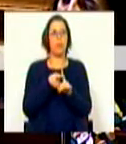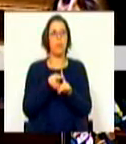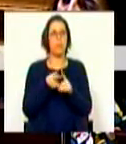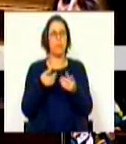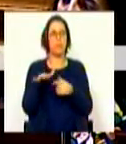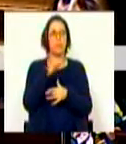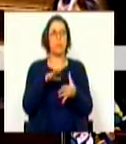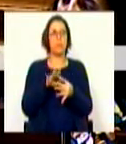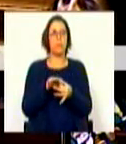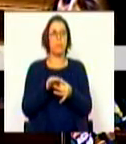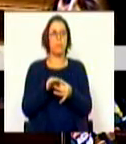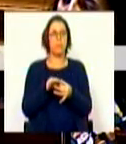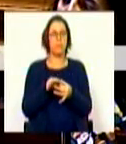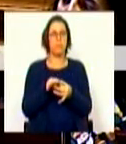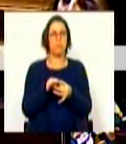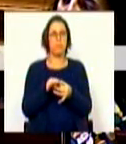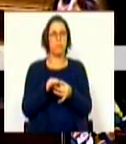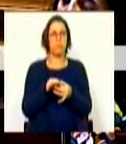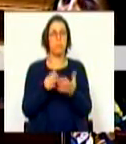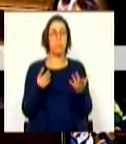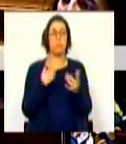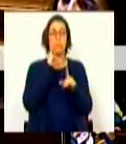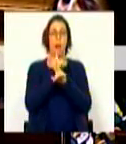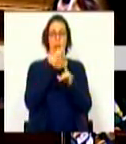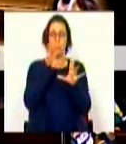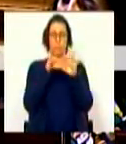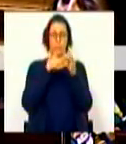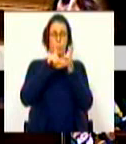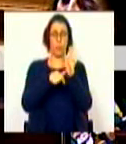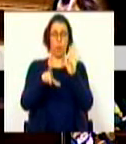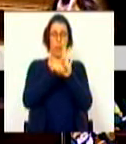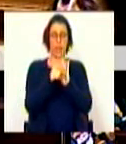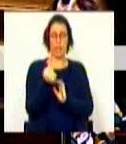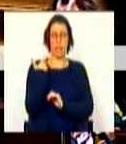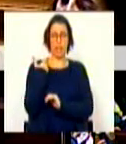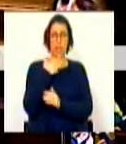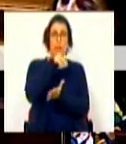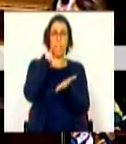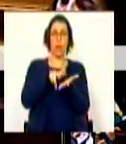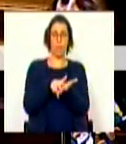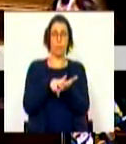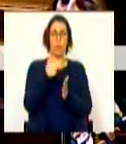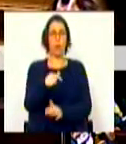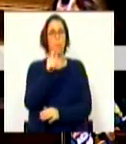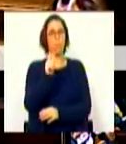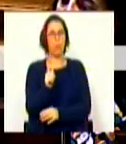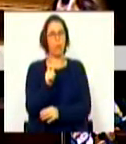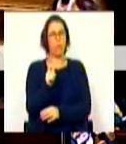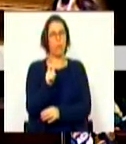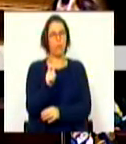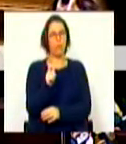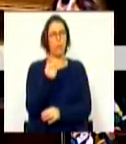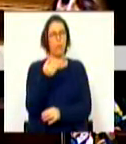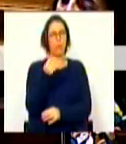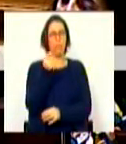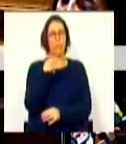nas situações a que se referiam os projetos de lei recentemente aprovados do Bloco de Esquerda e